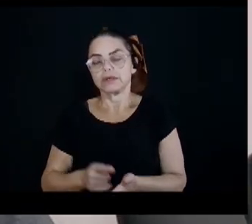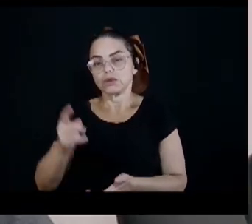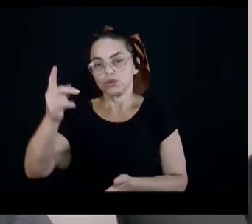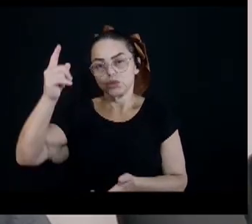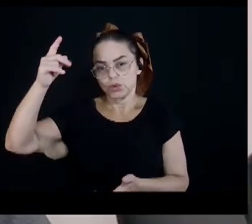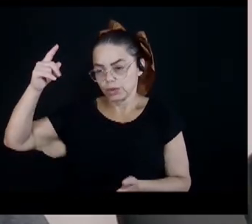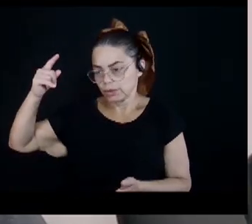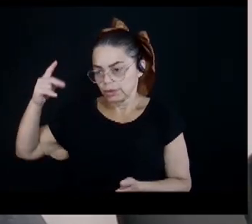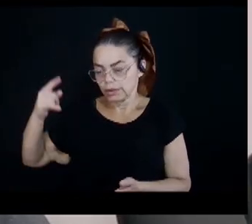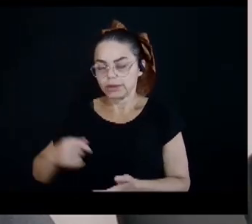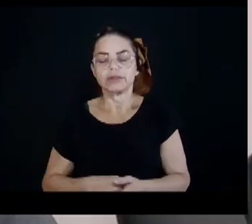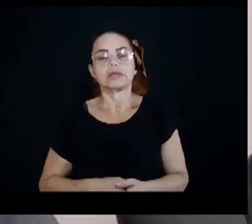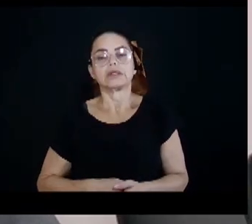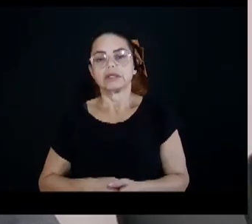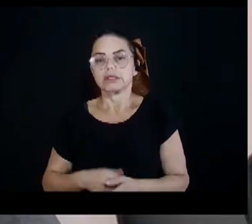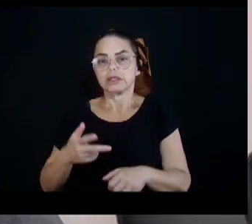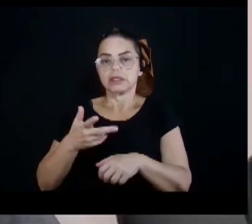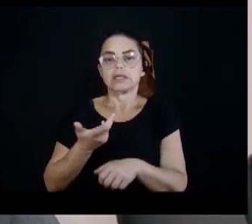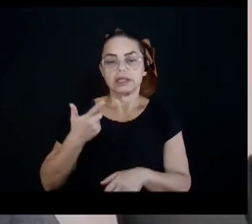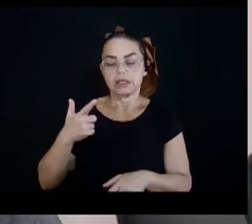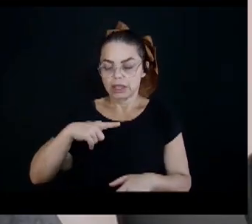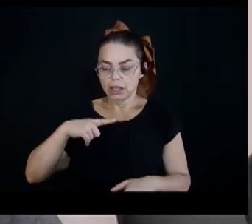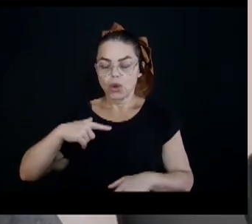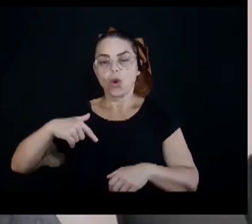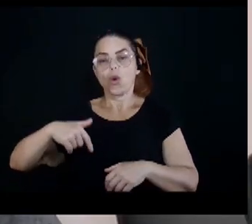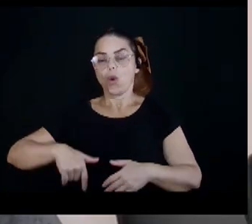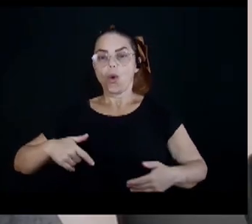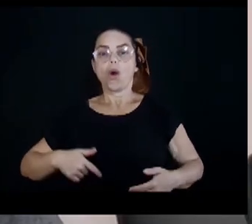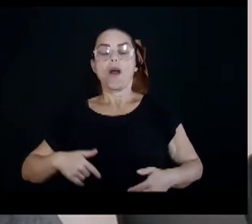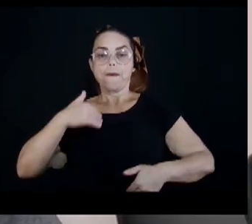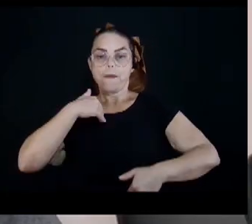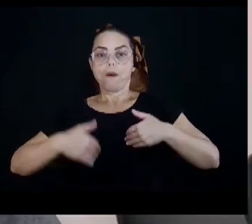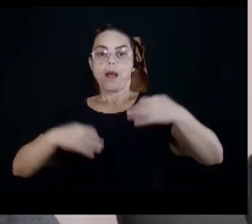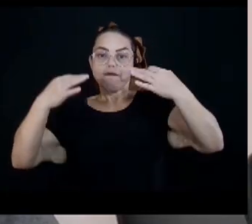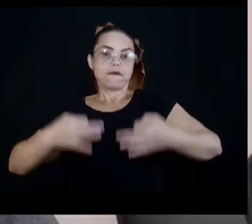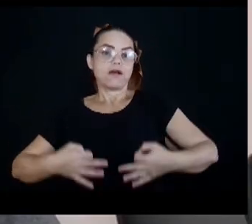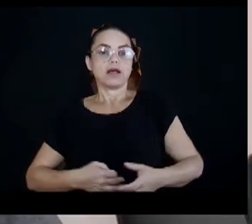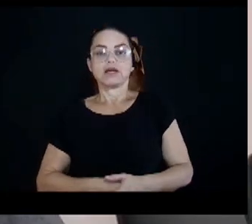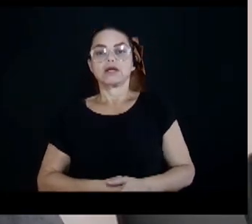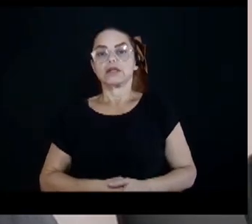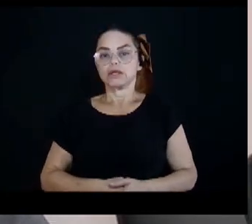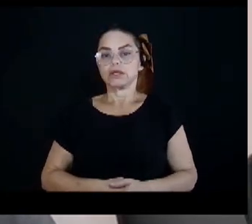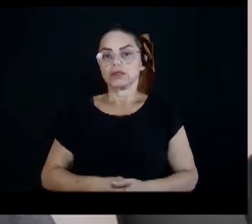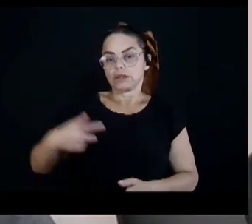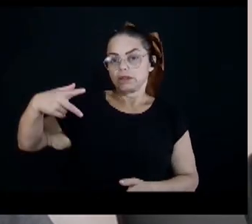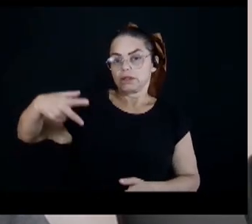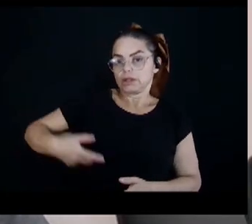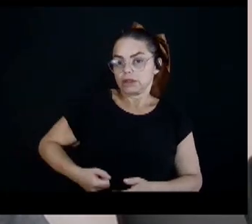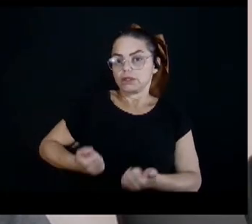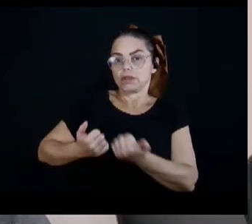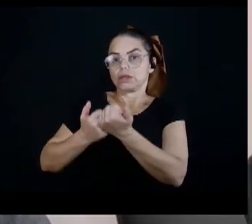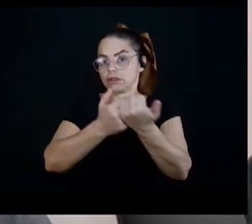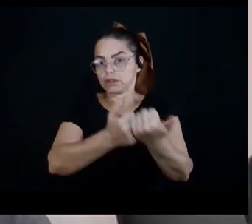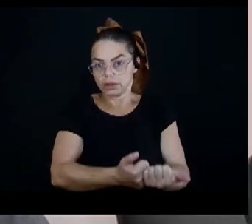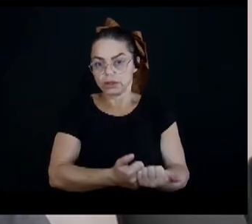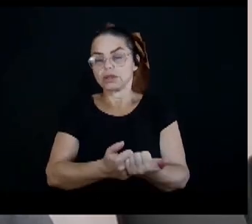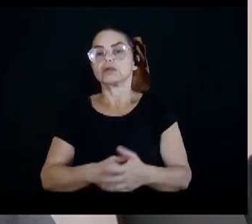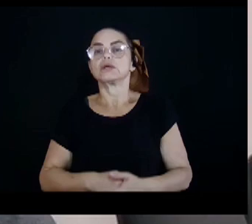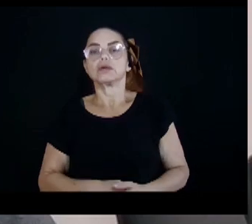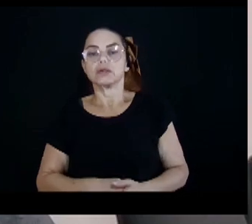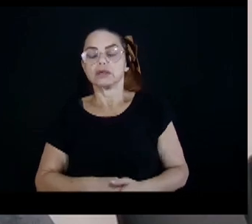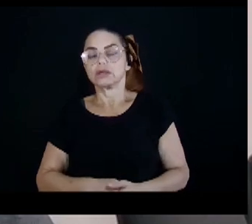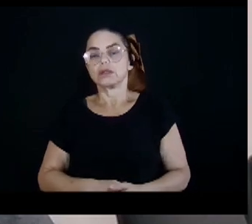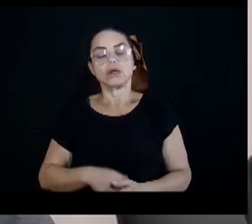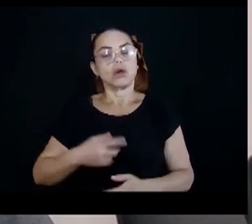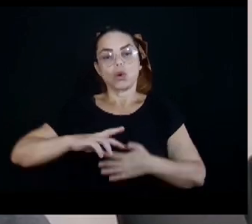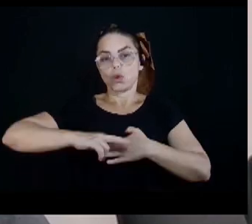tentam buscar esse corpo perfeito. E agora, efetivamente, a gente tem um medicamento que auxilia isso. A consequência a gente ainda não sabe, mas ele veio